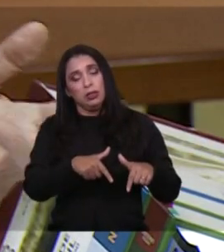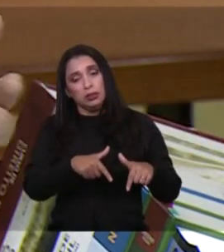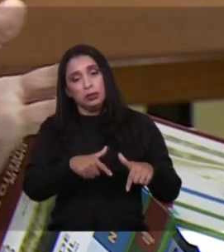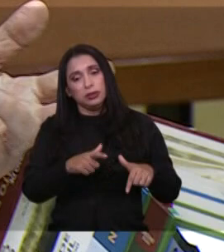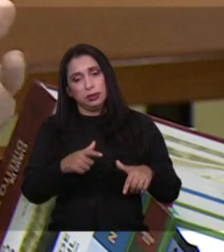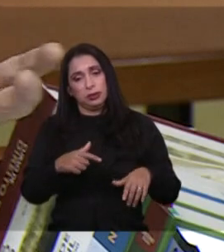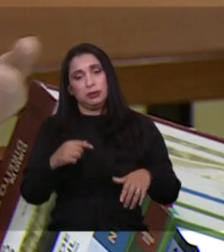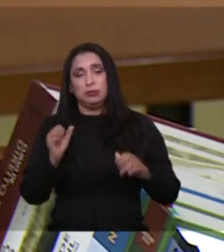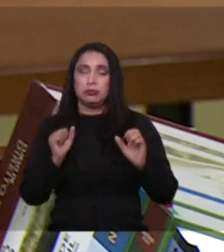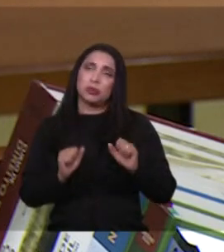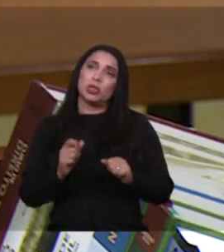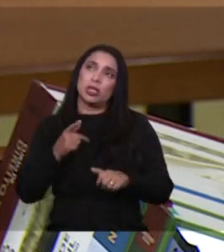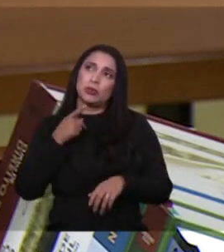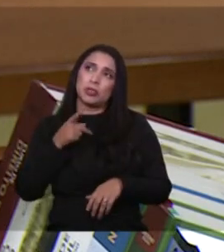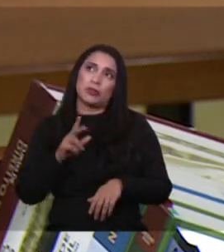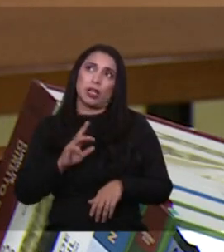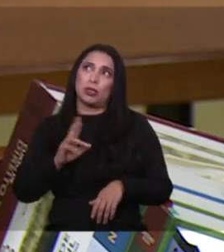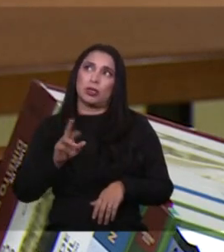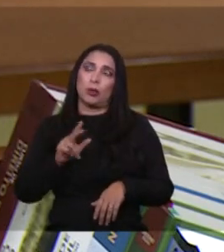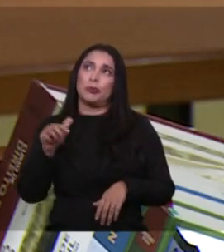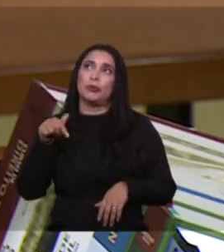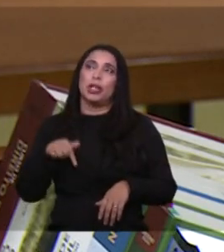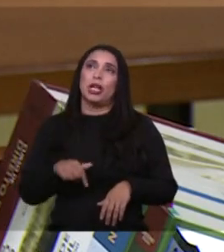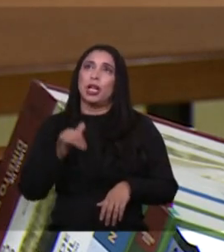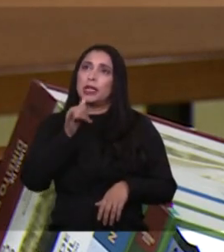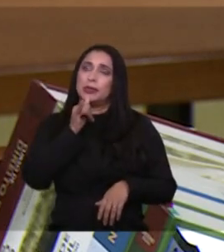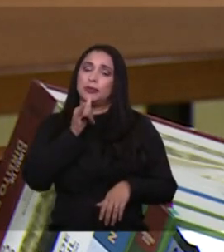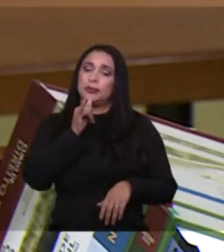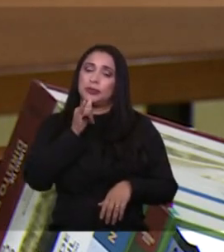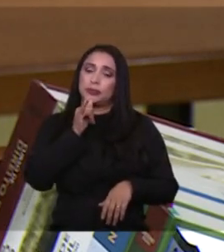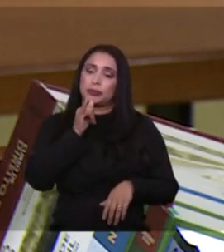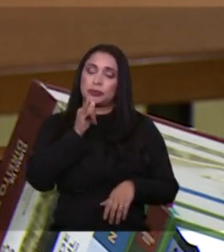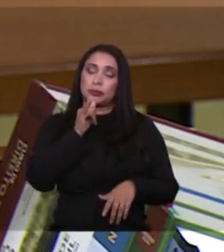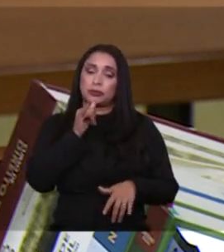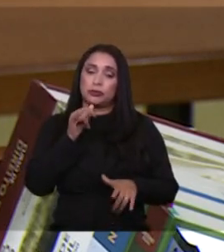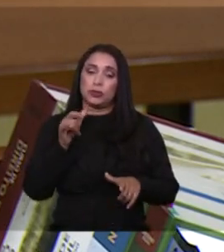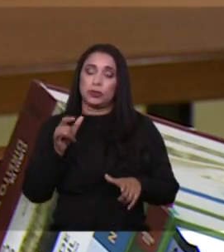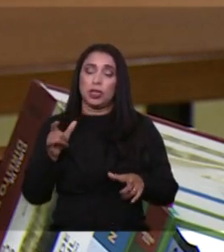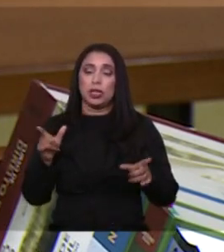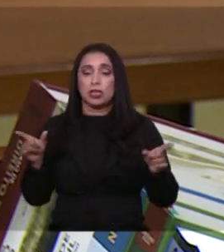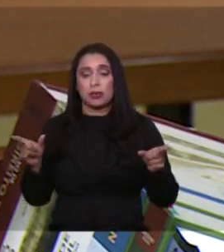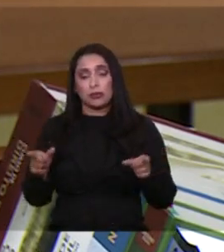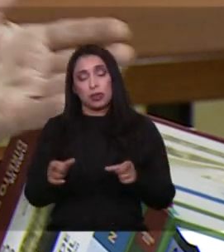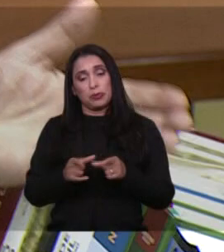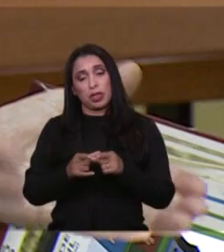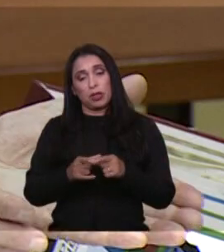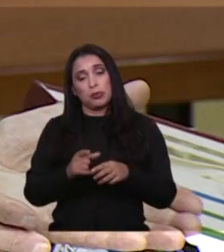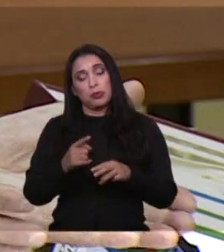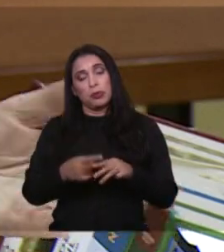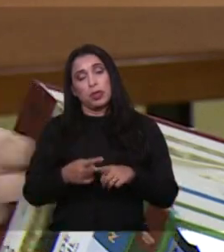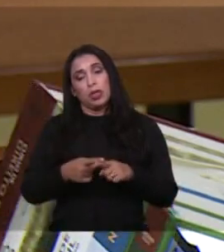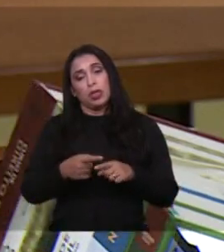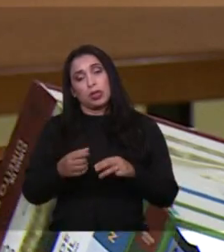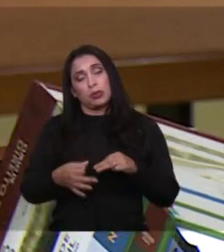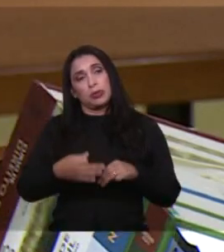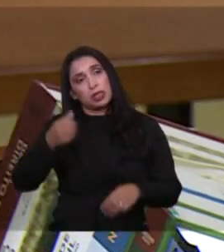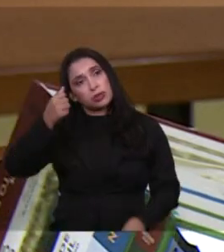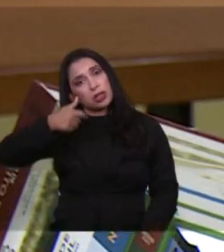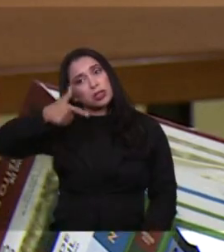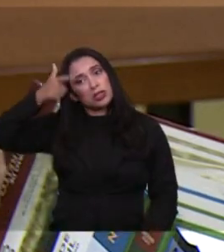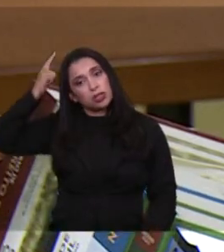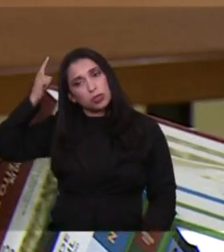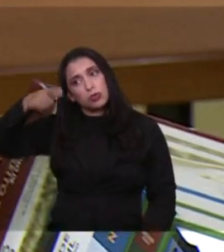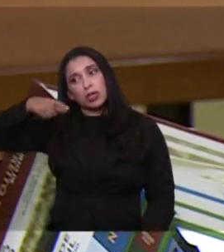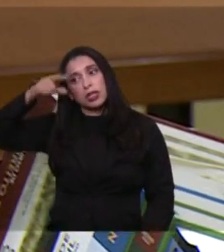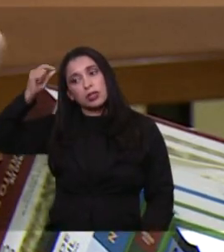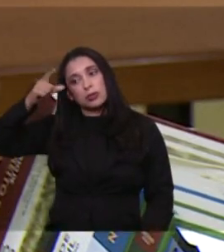Nós poderíamos ter dito. Não, aqui, por exemplo, por que foi menor a extensão? Porque o ministro Alexandre Moraes e o ministro Barroso entenderam